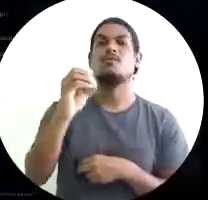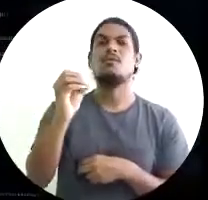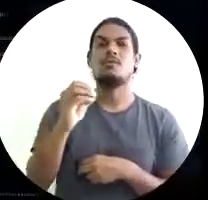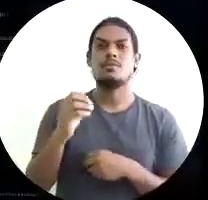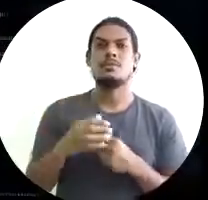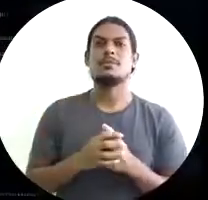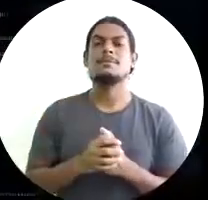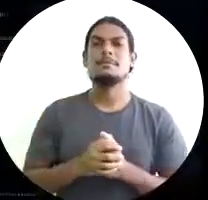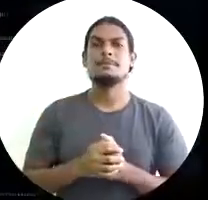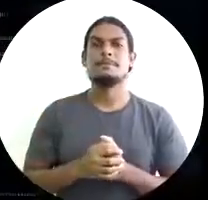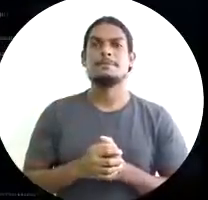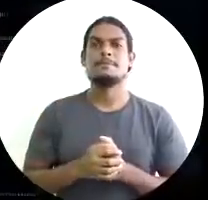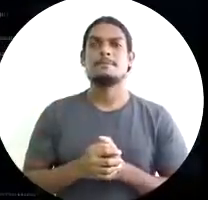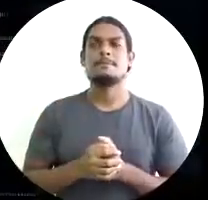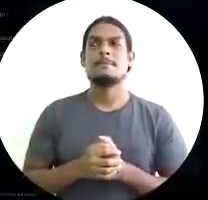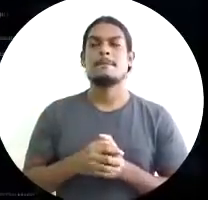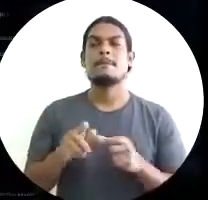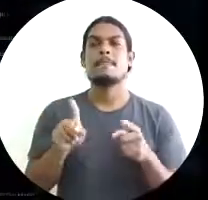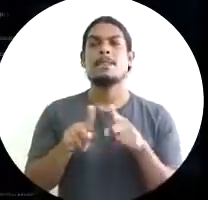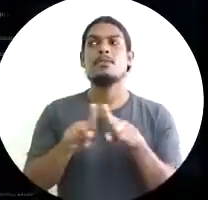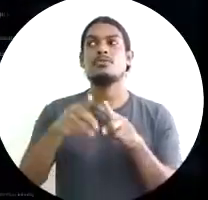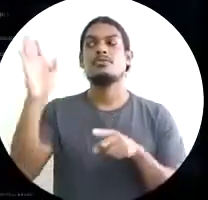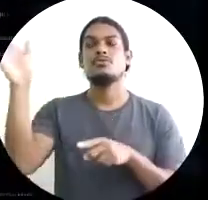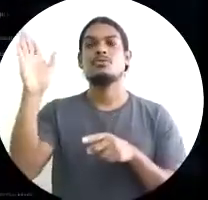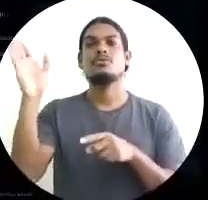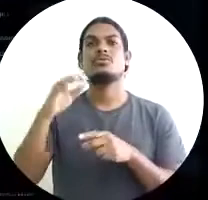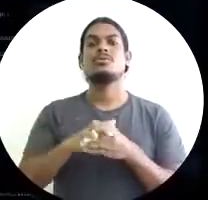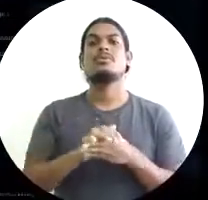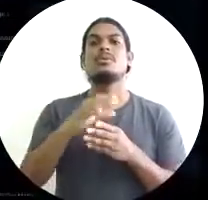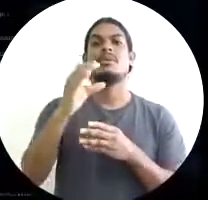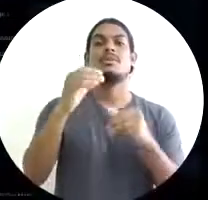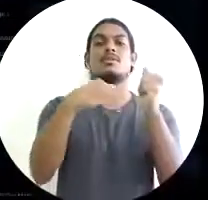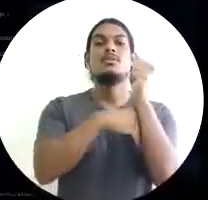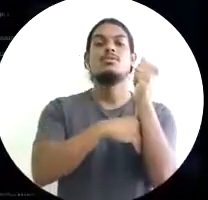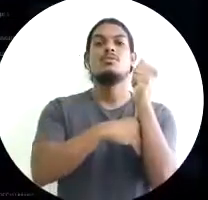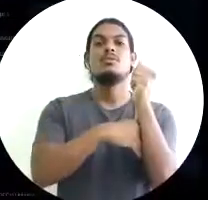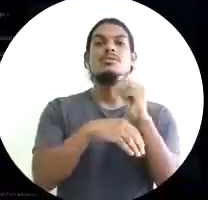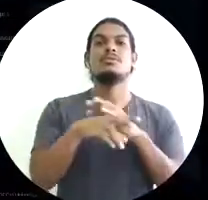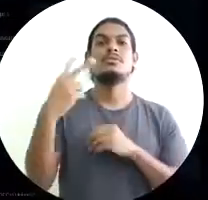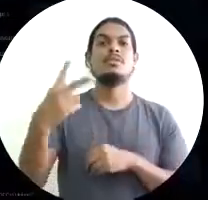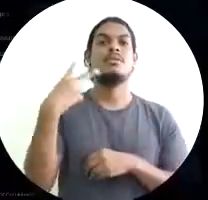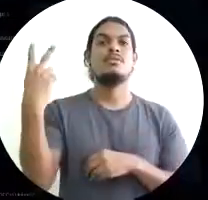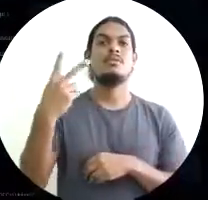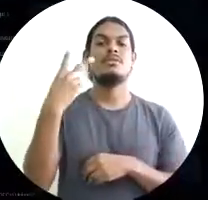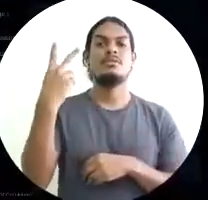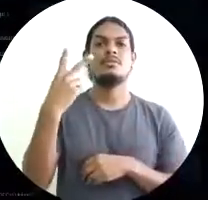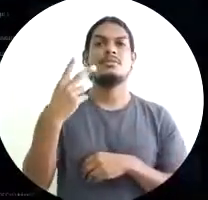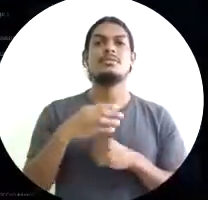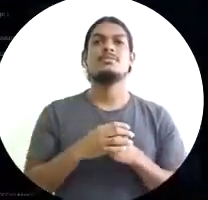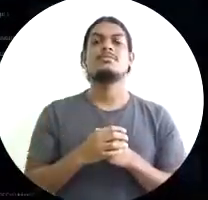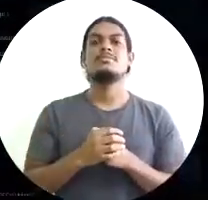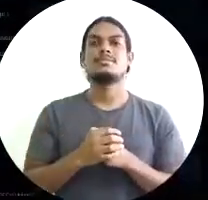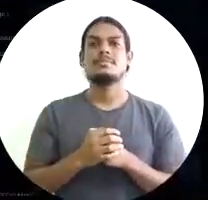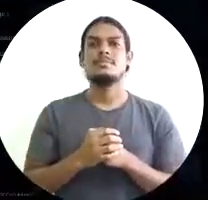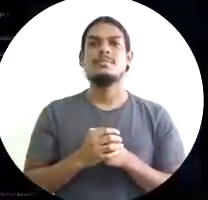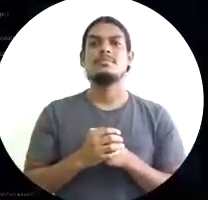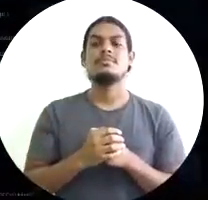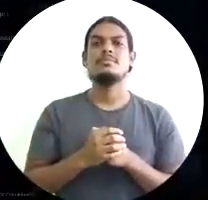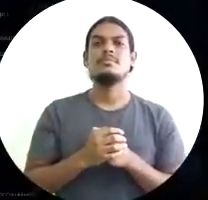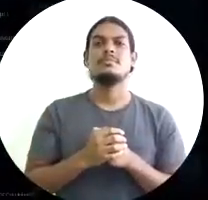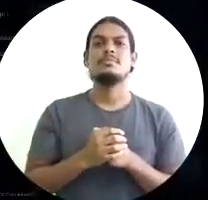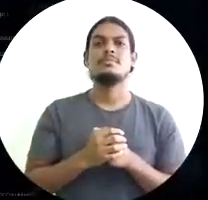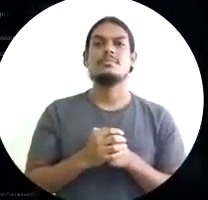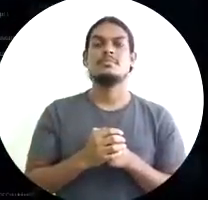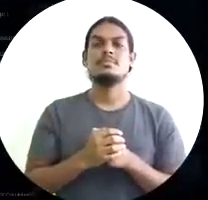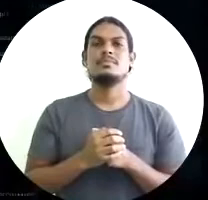o código ao lado é o seu valor, é um código cromático, é um código de cor, um código hexadecimal que define uma